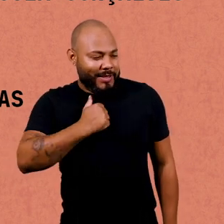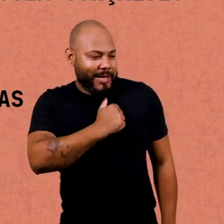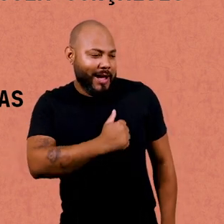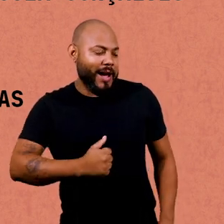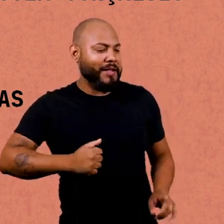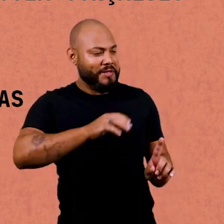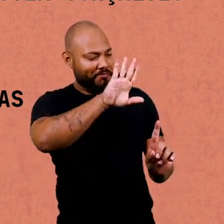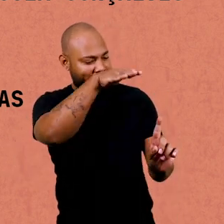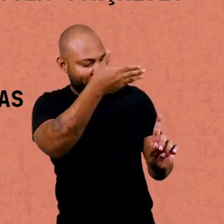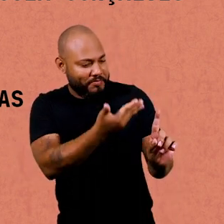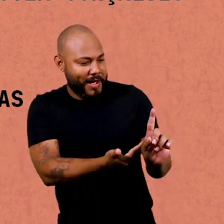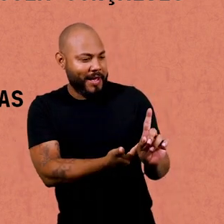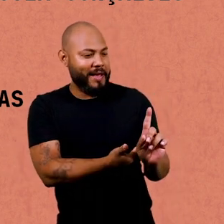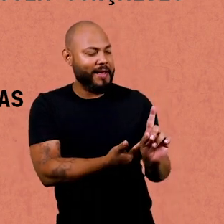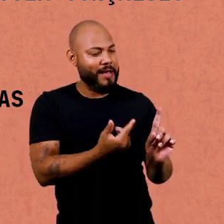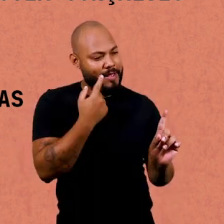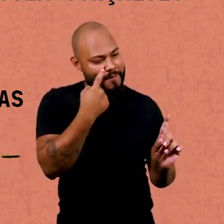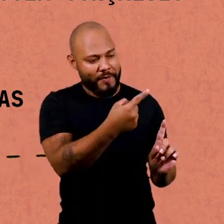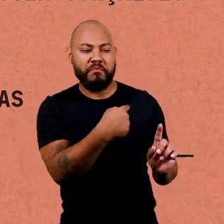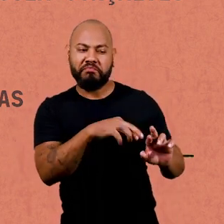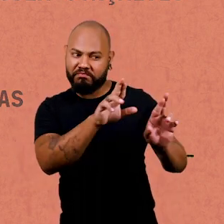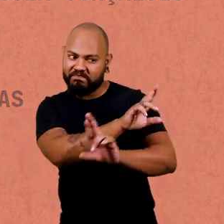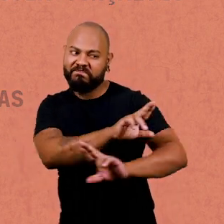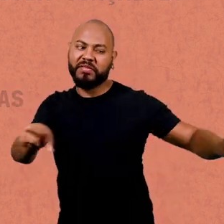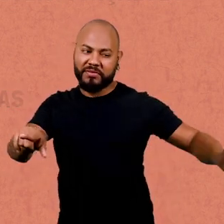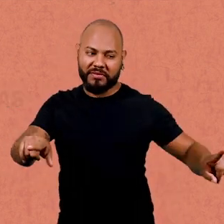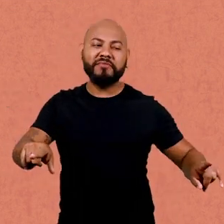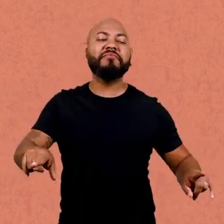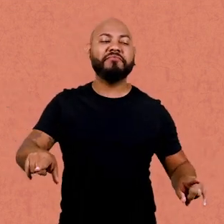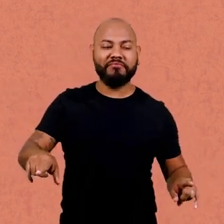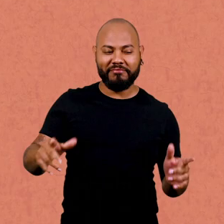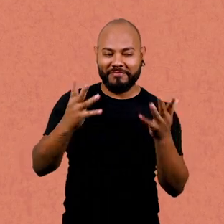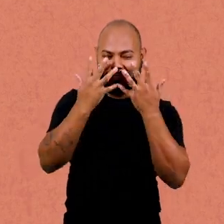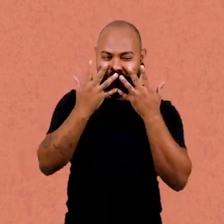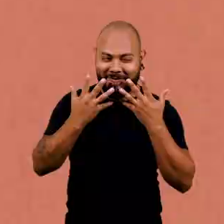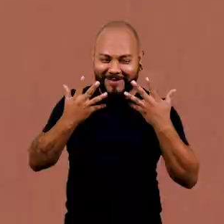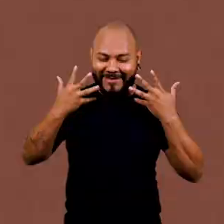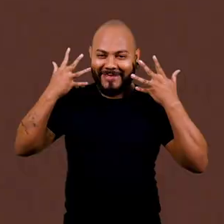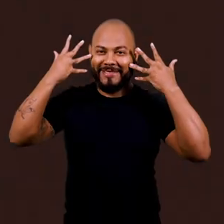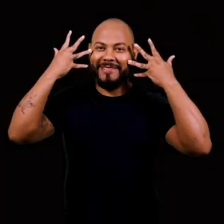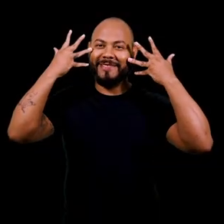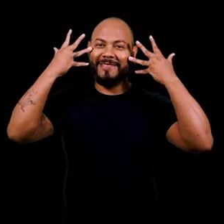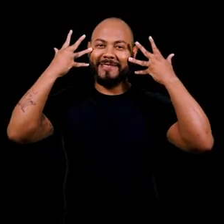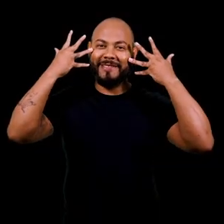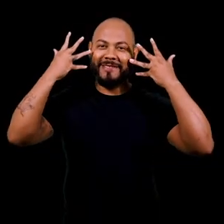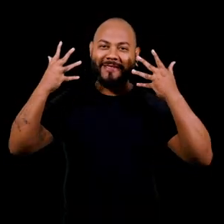tenham um sorriso e que digam, olha, ela fez diferença.